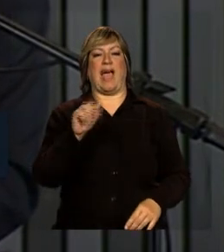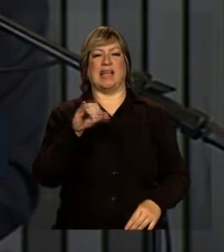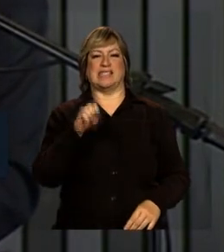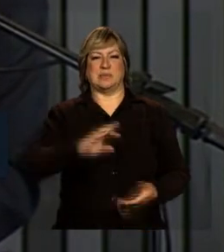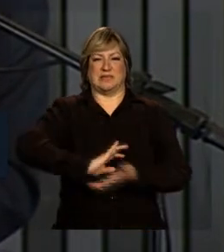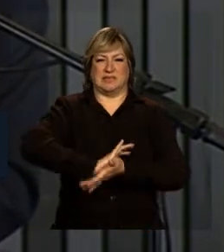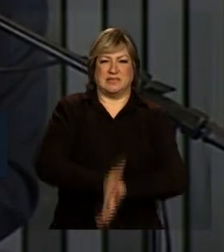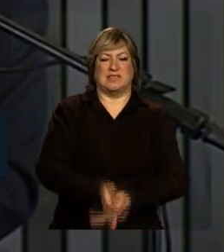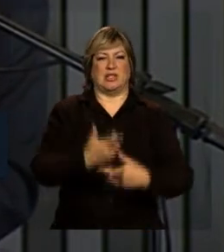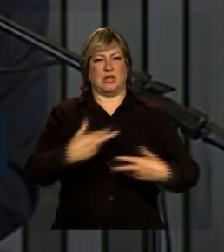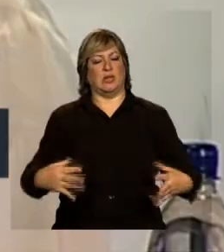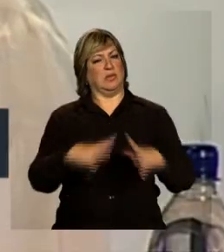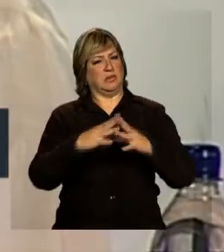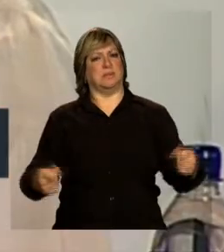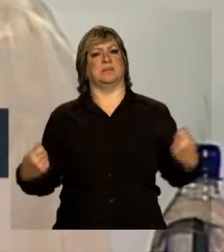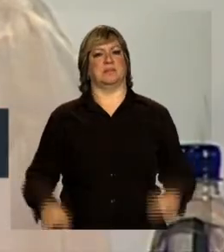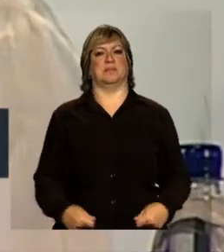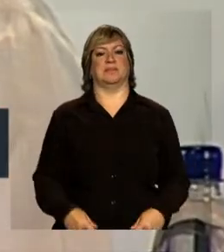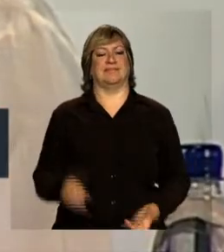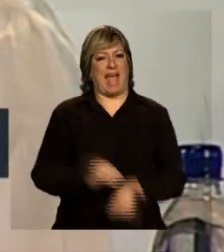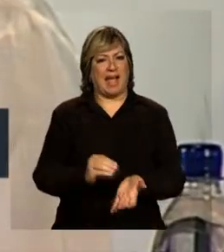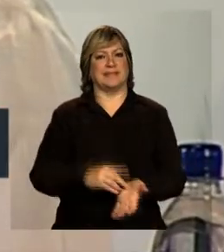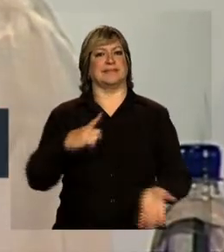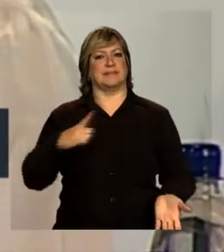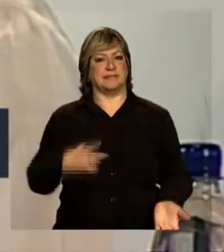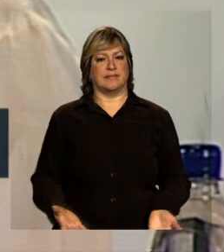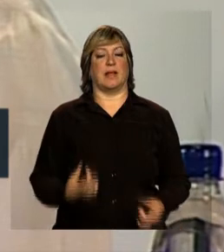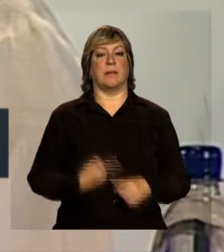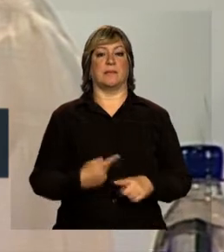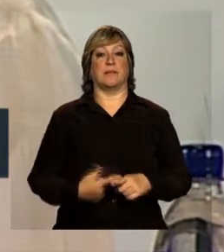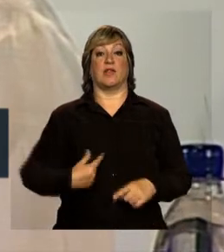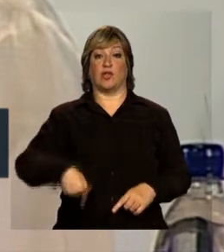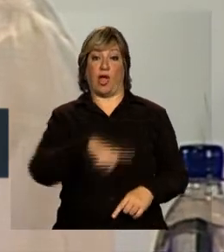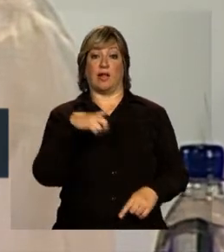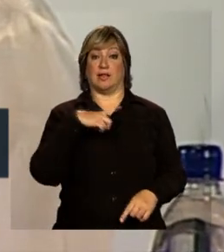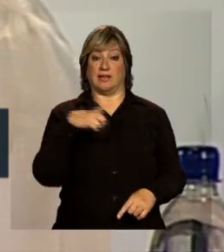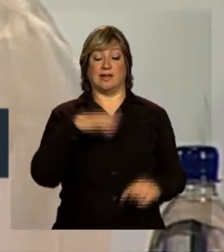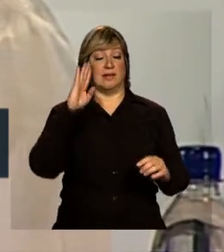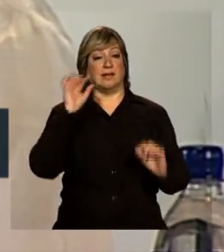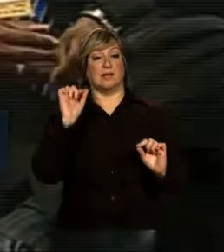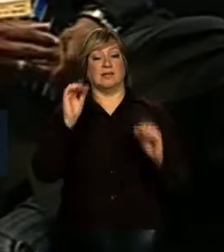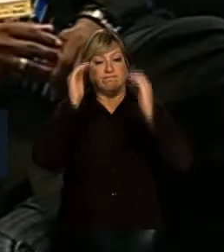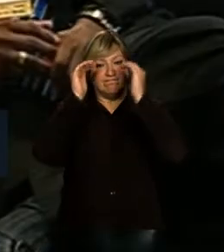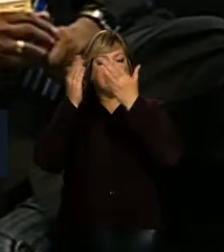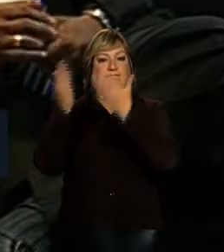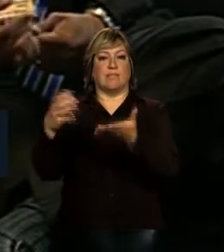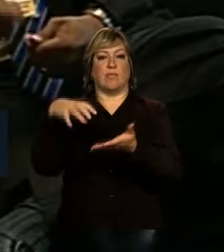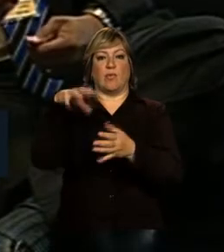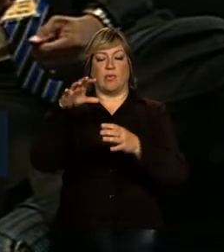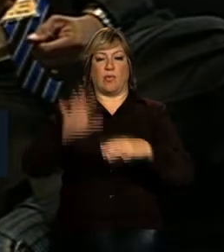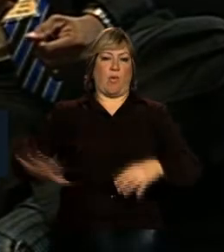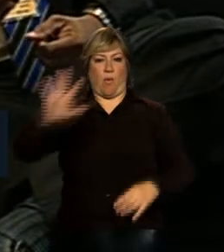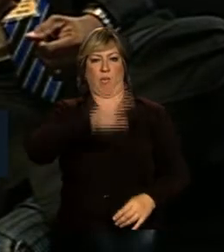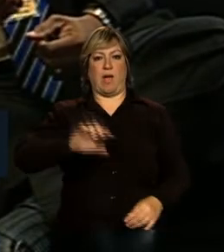ainda persiste. Por outro lado, temos uma dívida de solidariedade com o continente africano. Temos